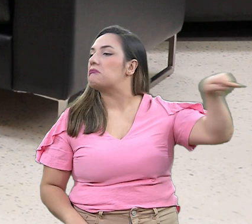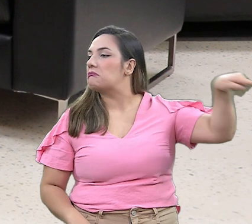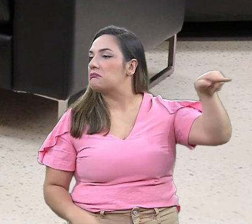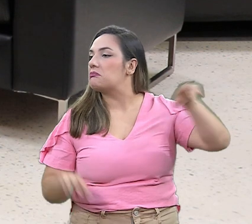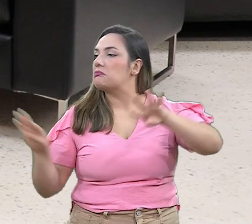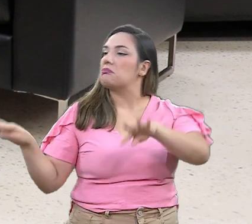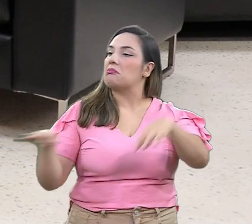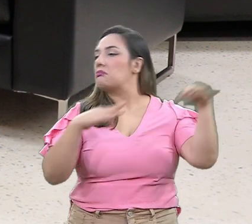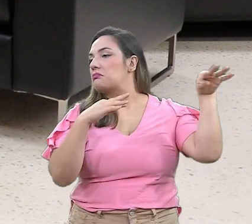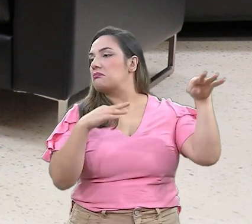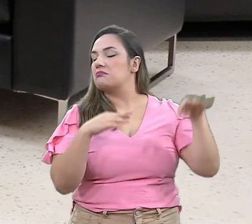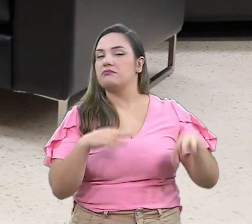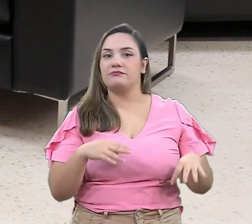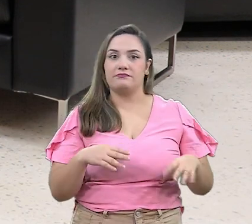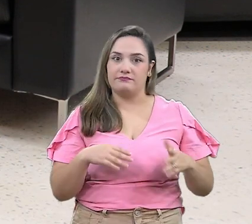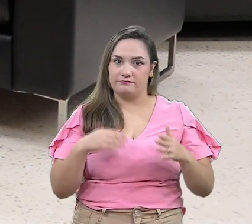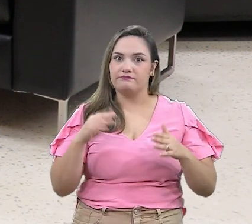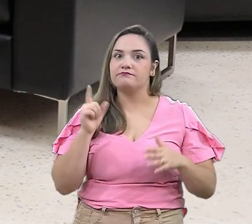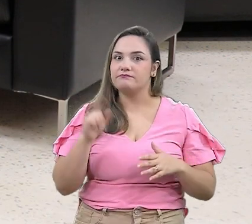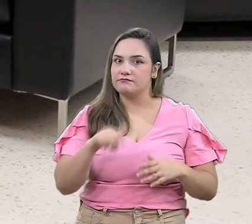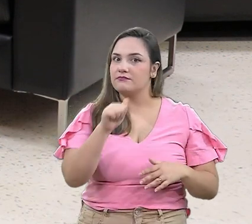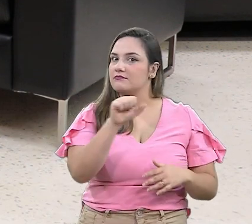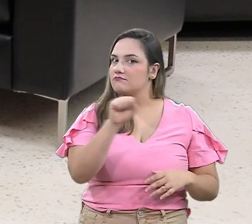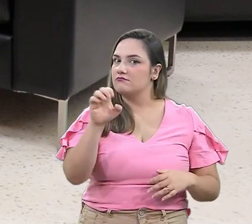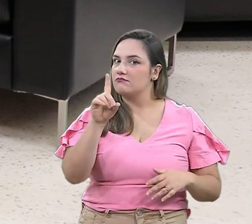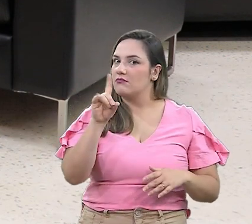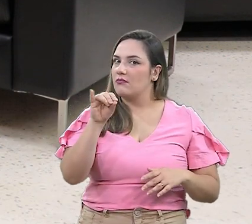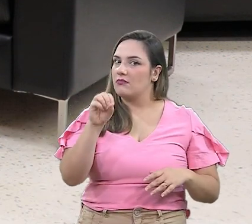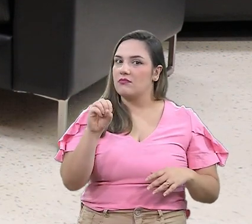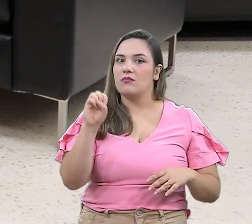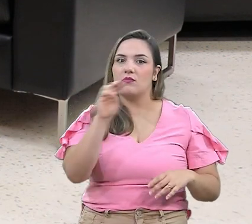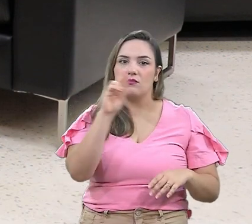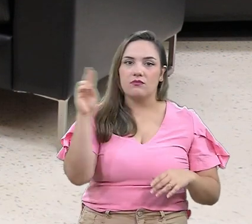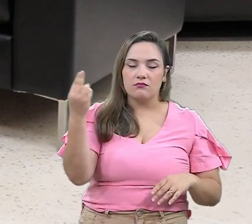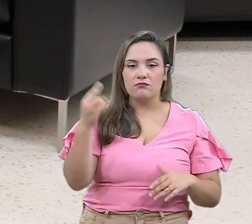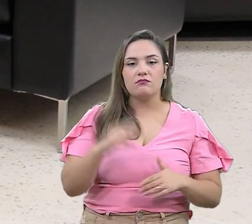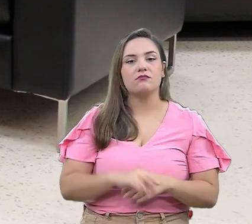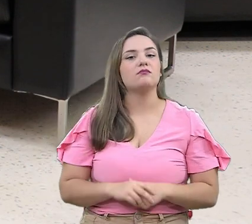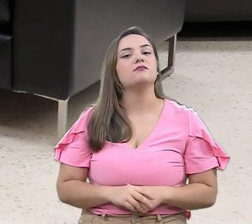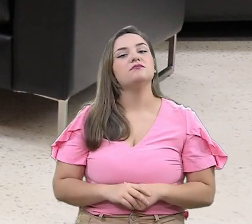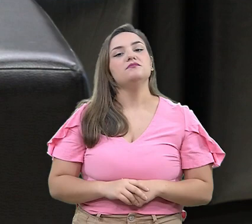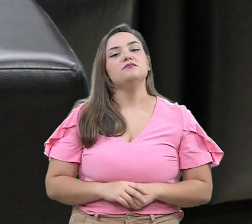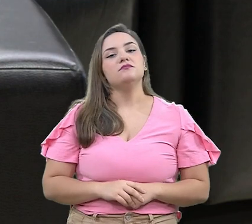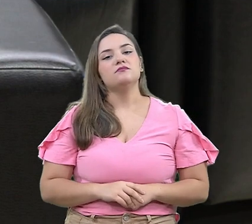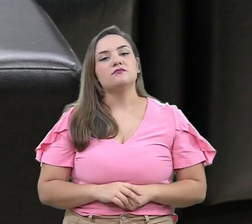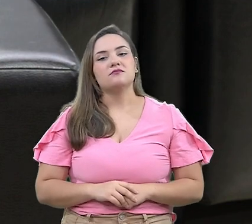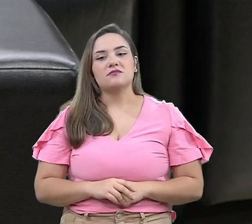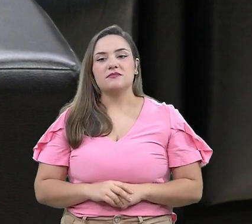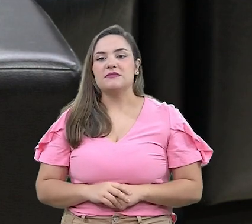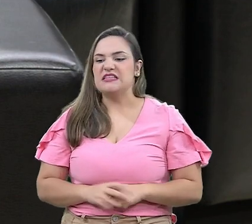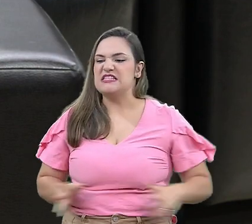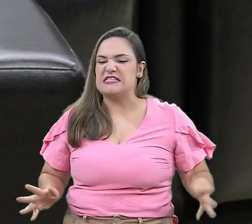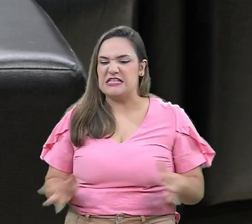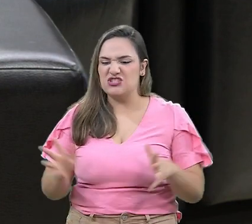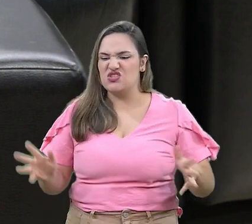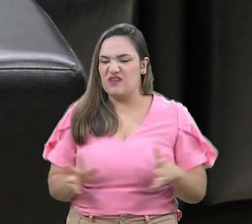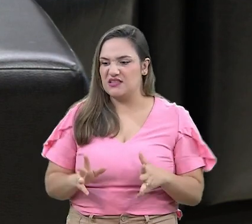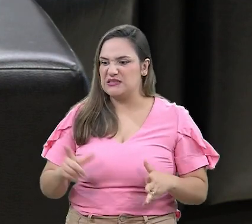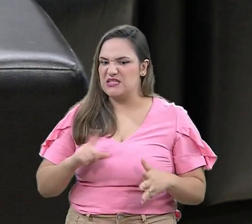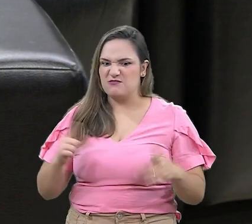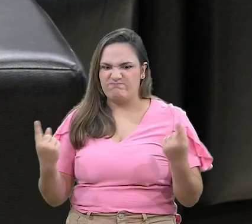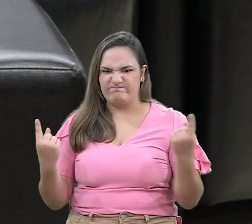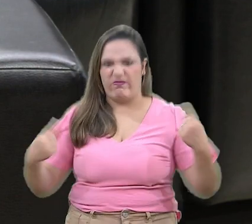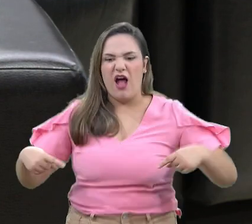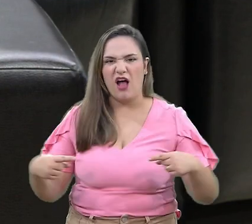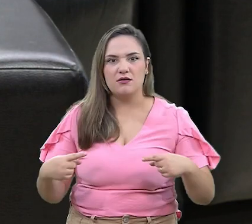de assédio organizacional é incentivar a rivalidade entre os colaboradores em